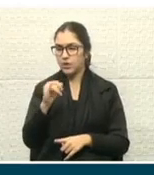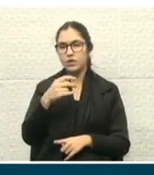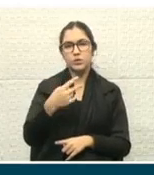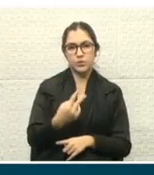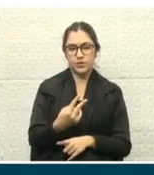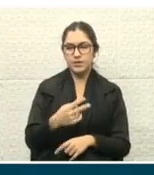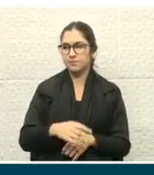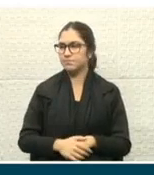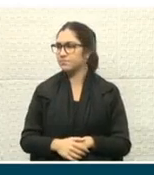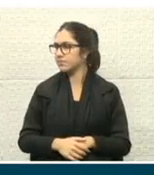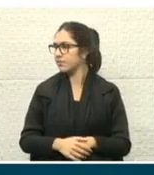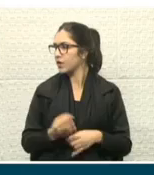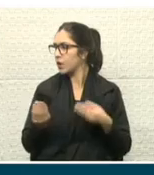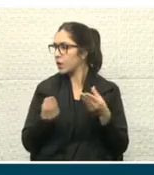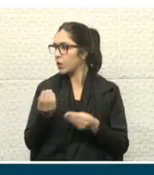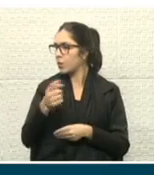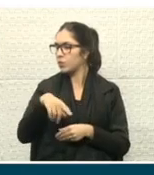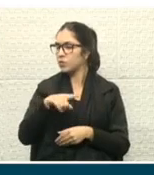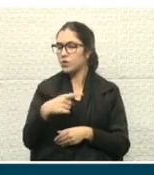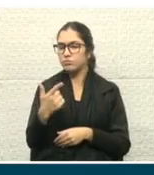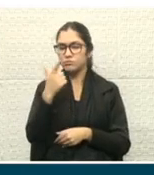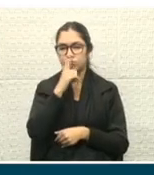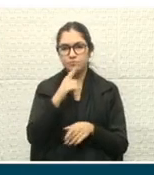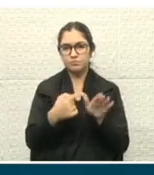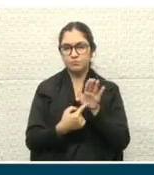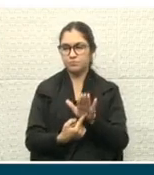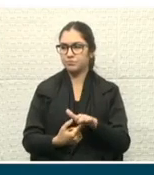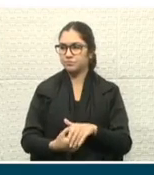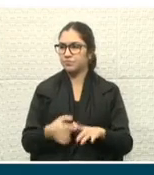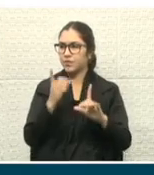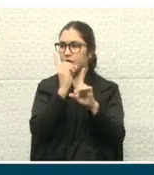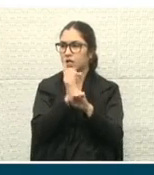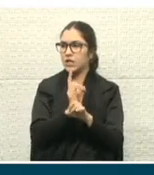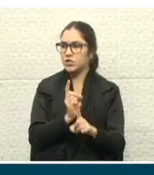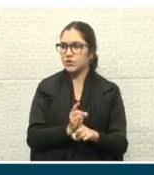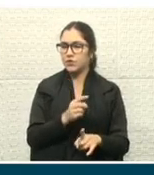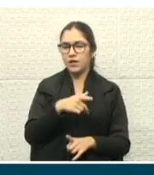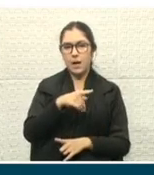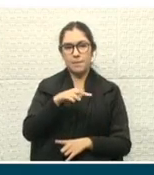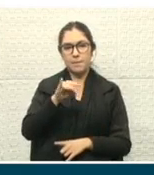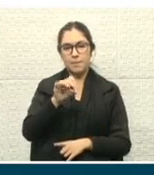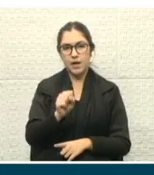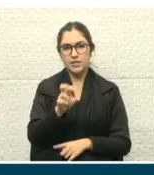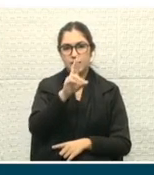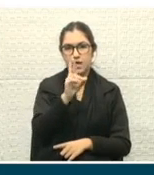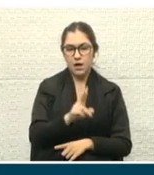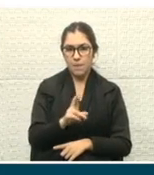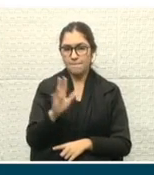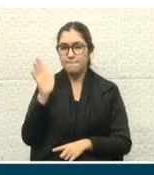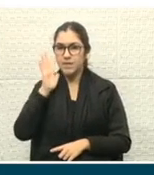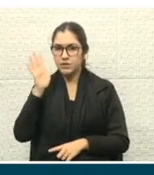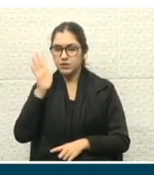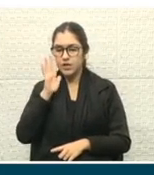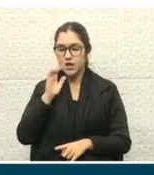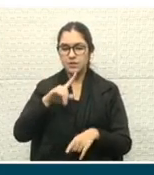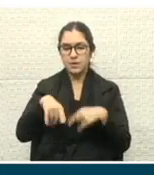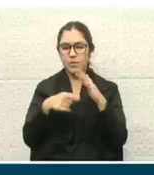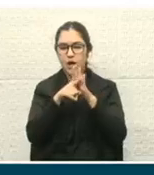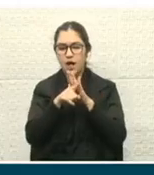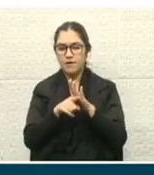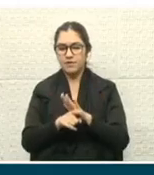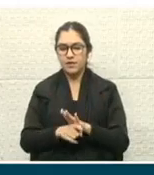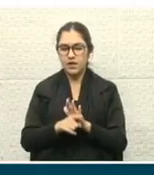2. Como que nós procedemos, então? Identificamos as partes real e imaginária e